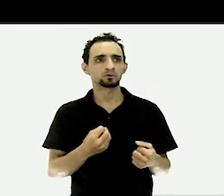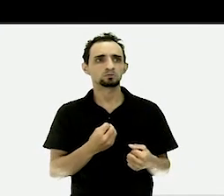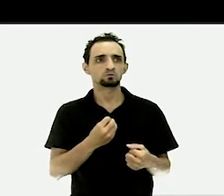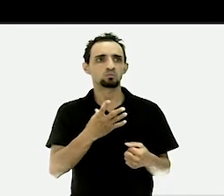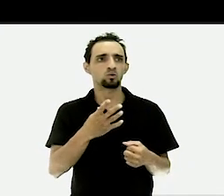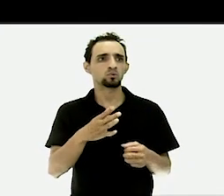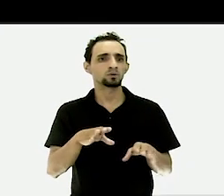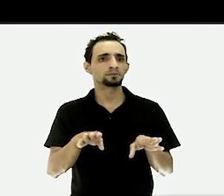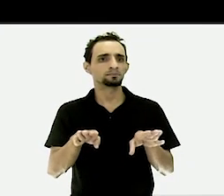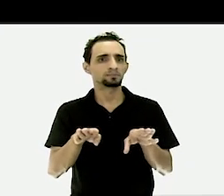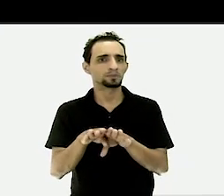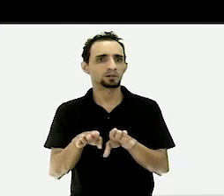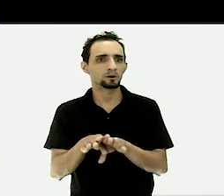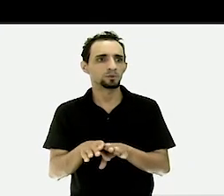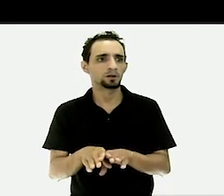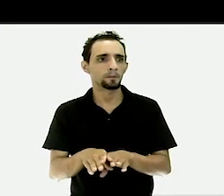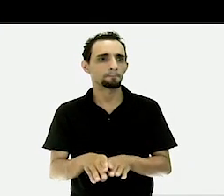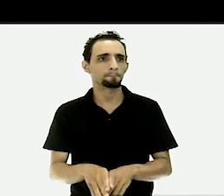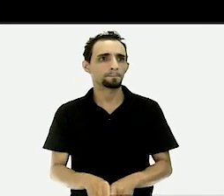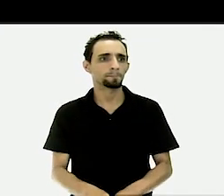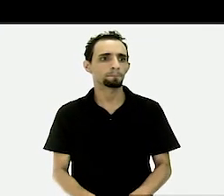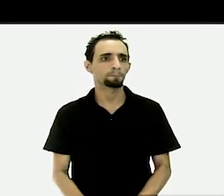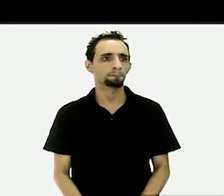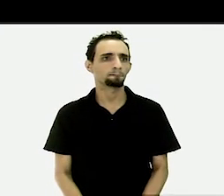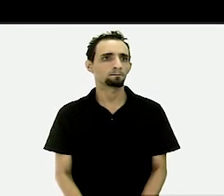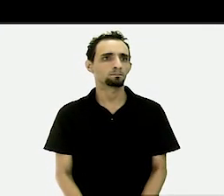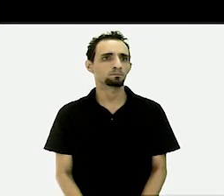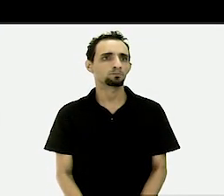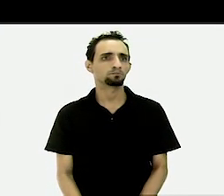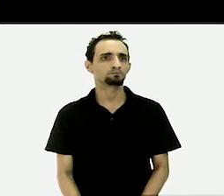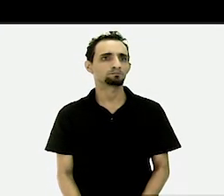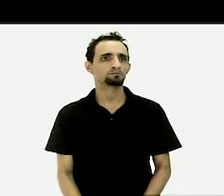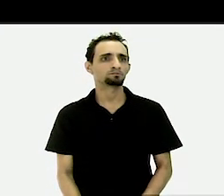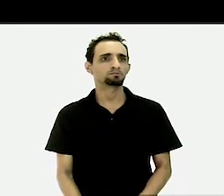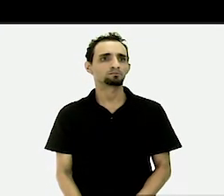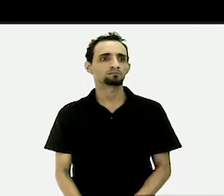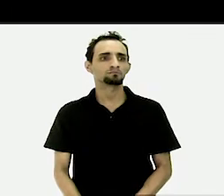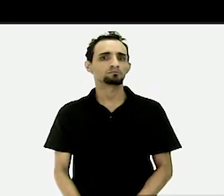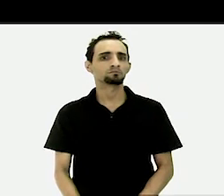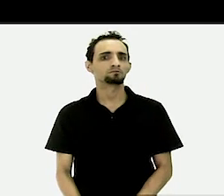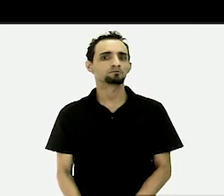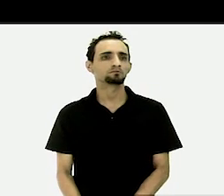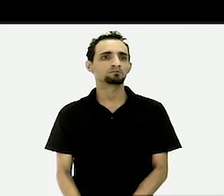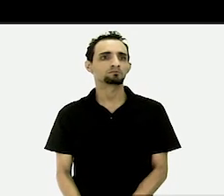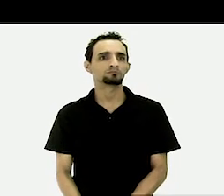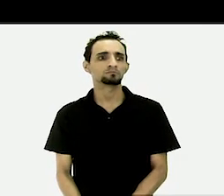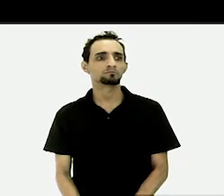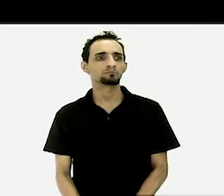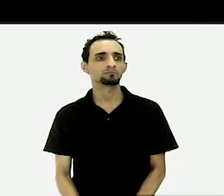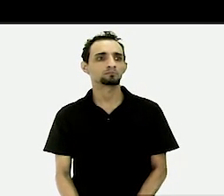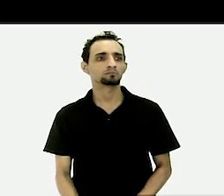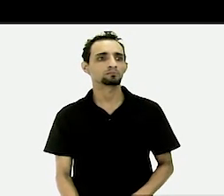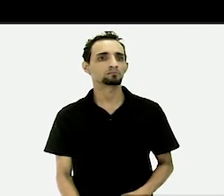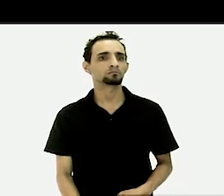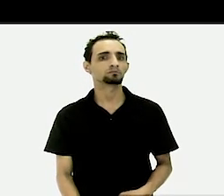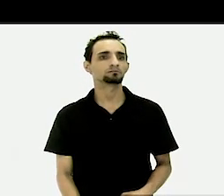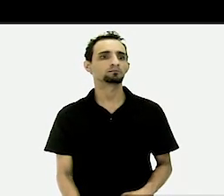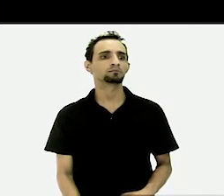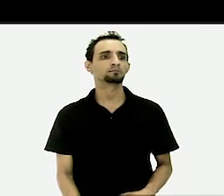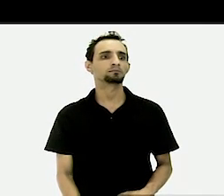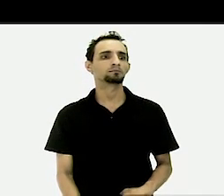sonhos. Eu me lembro, o Fernando, que hoje é prefeito, era desse tamanho assim, ó. Tinha